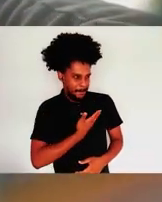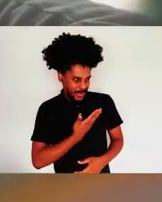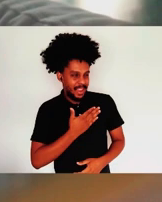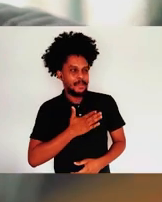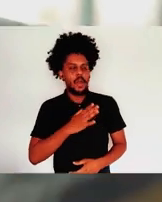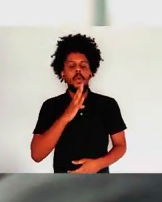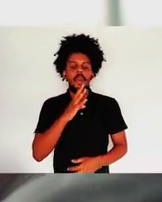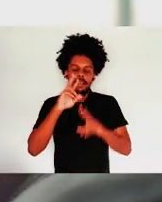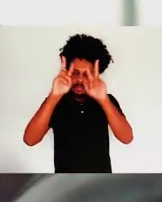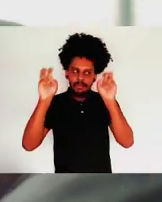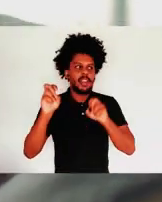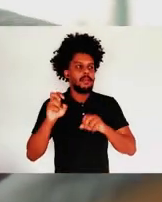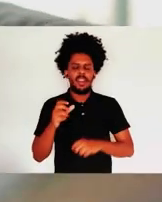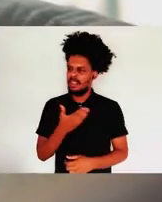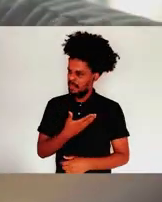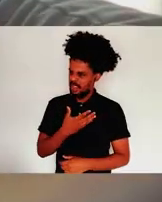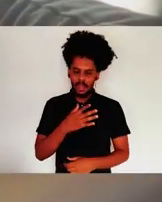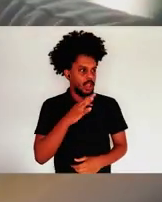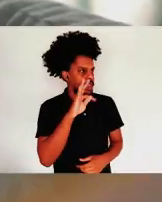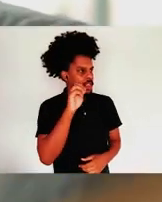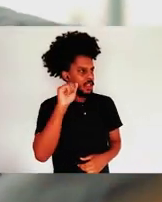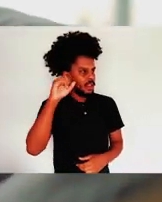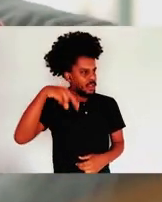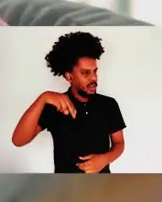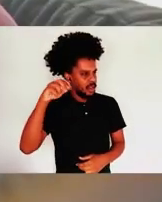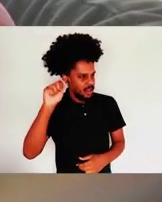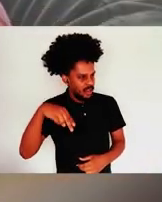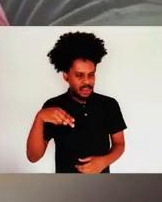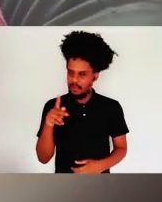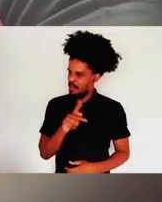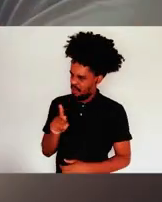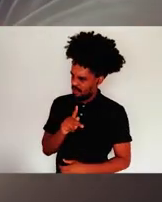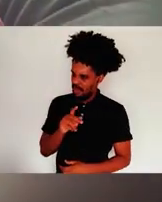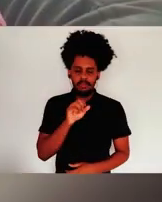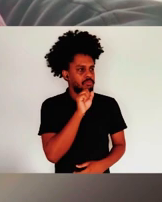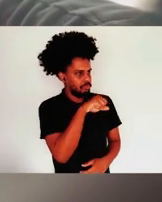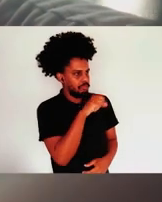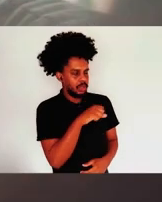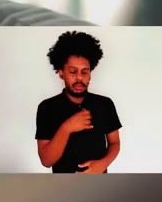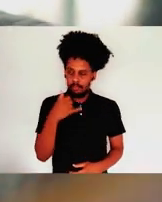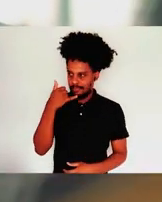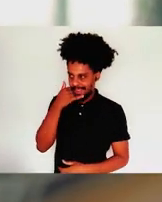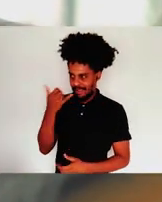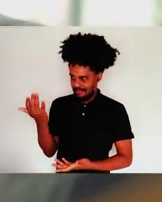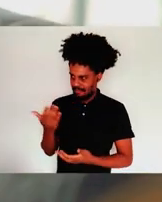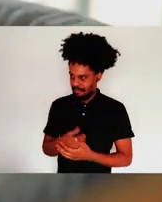uma amiga minha que é expert nesse assunto. Que amiga? Tainã. Tainã Guimarães, a professora? É. Liga aí.